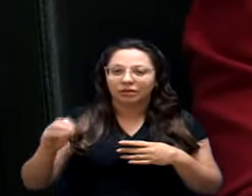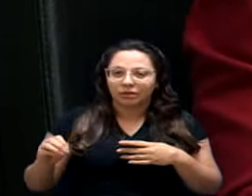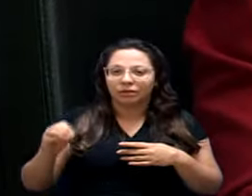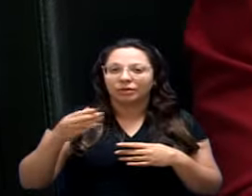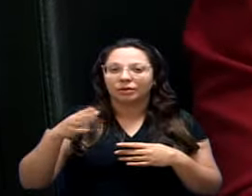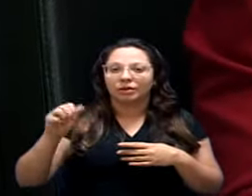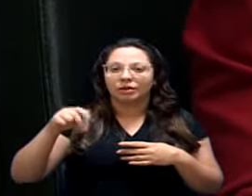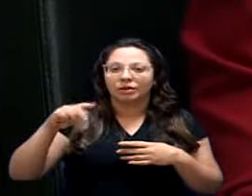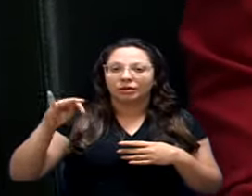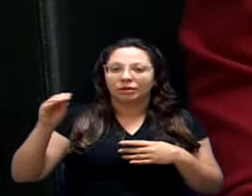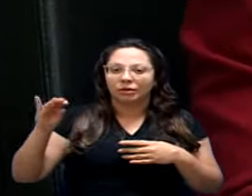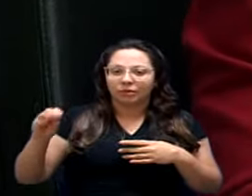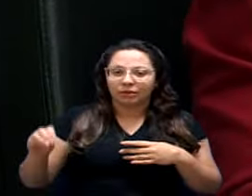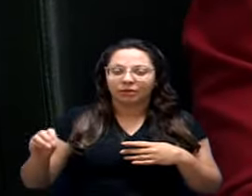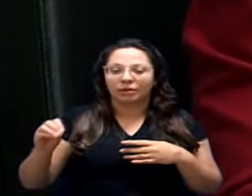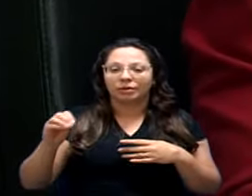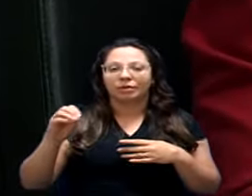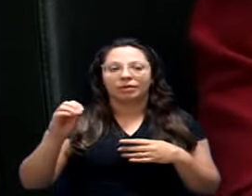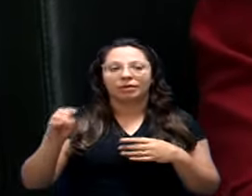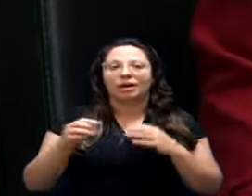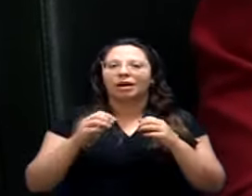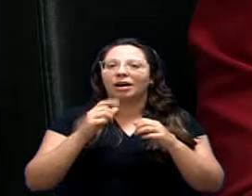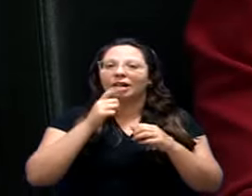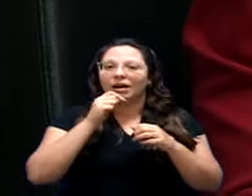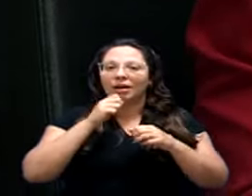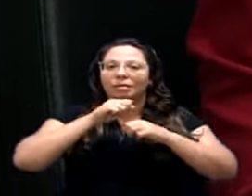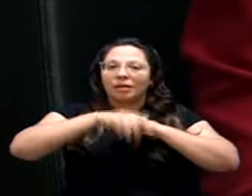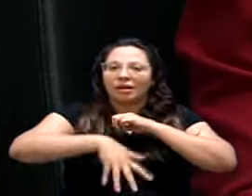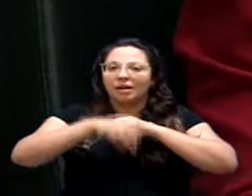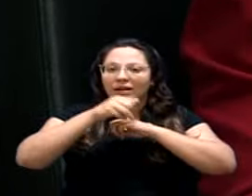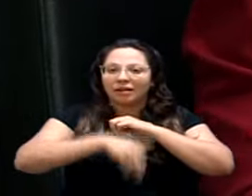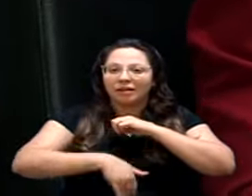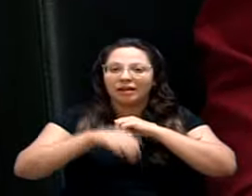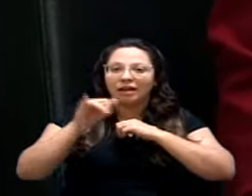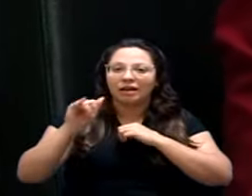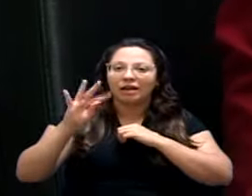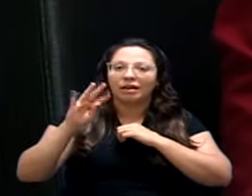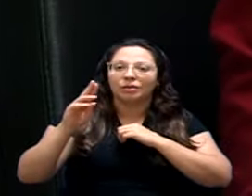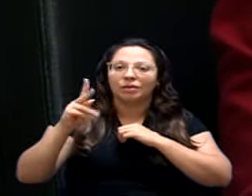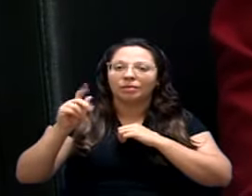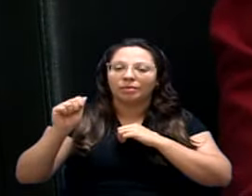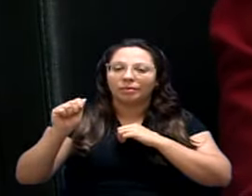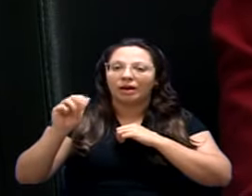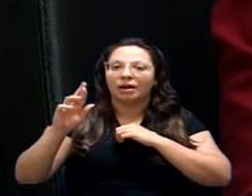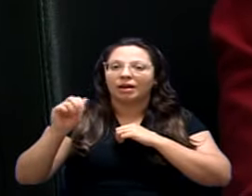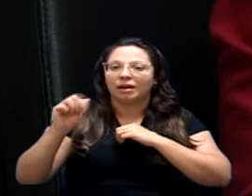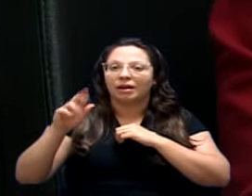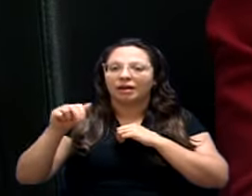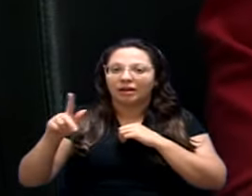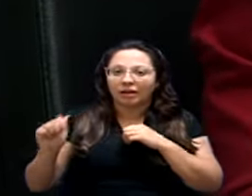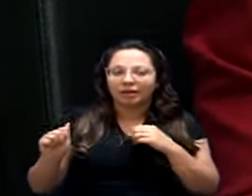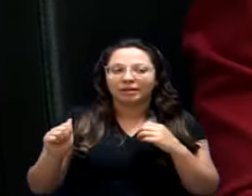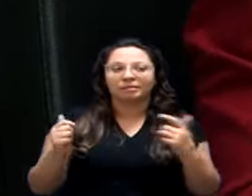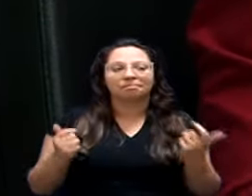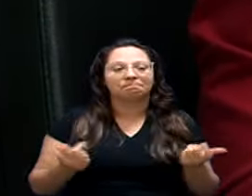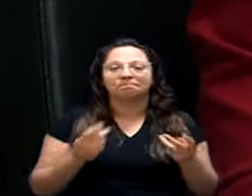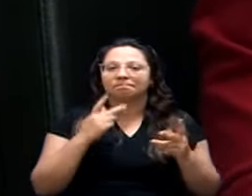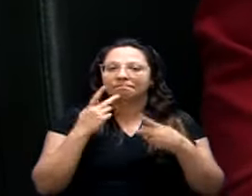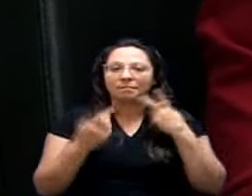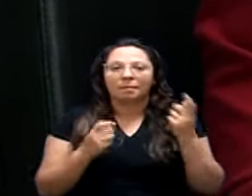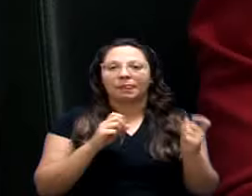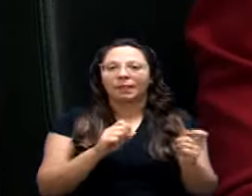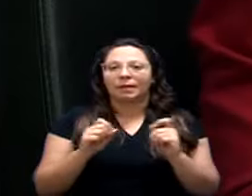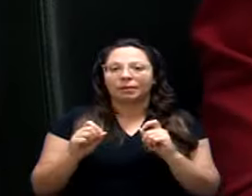fazer paraa preservação da Represa de itupararanga nós dependemos dela e nunca se fala nada disso quanto mais adensada